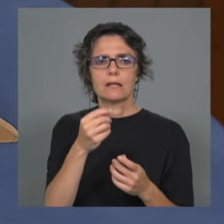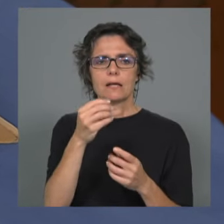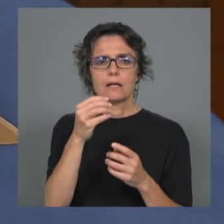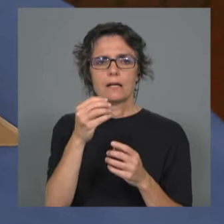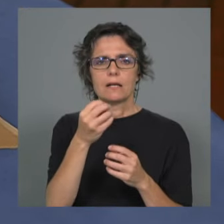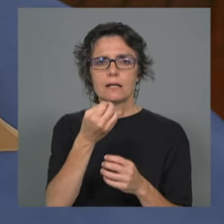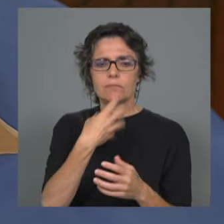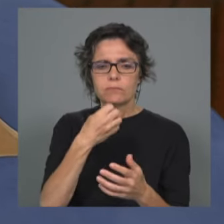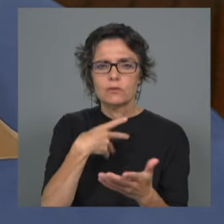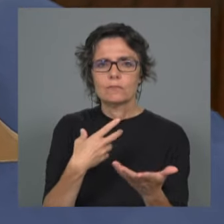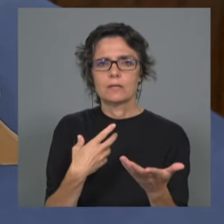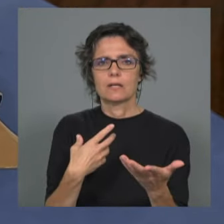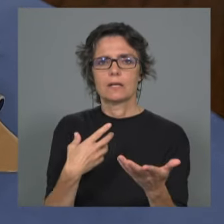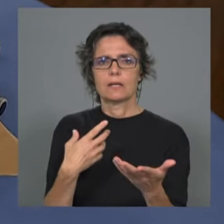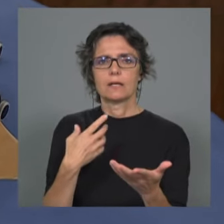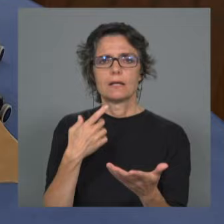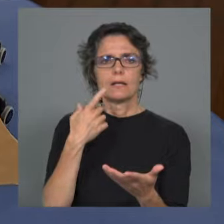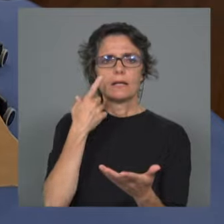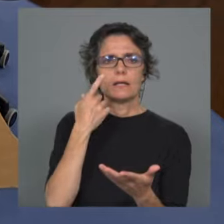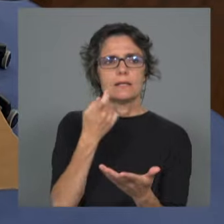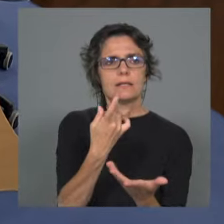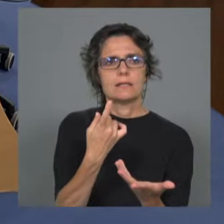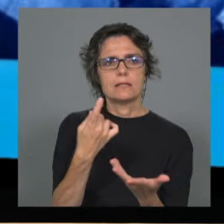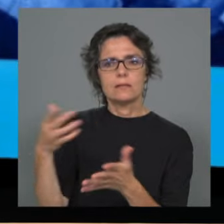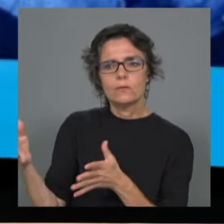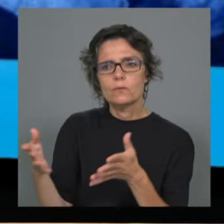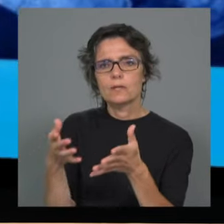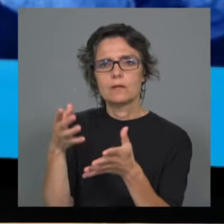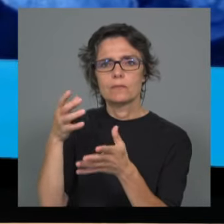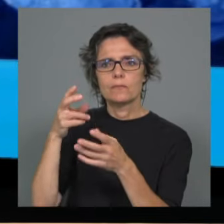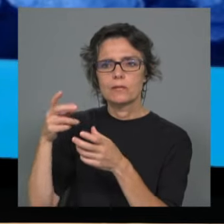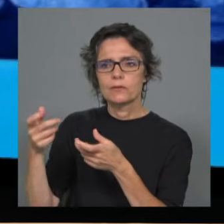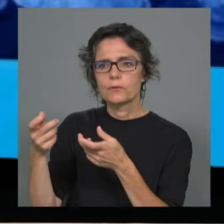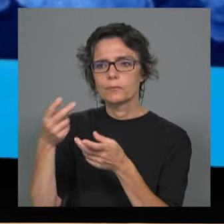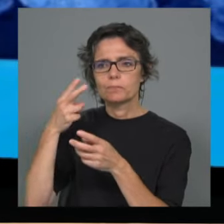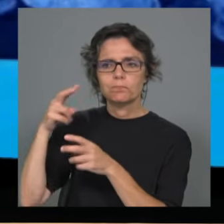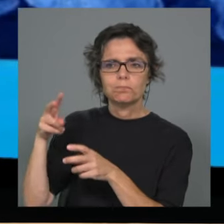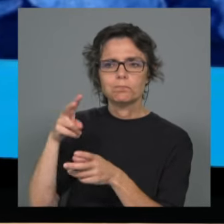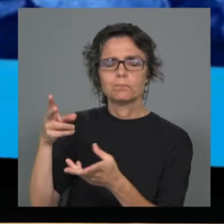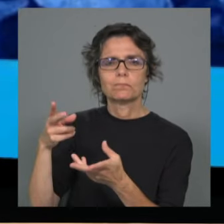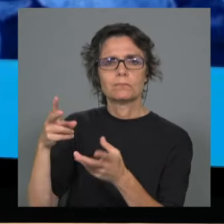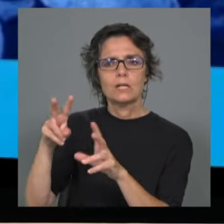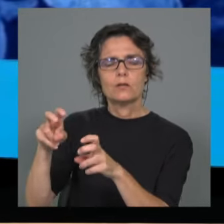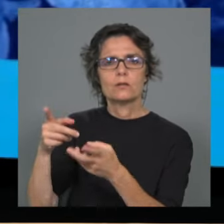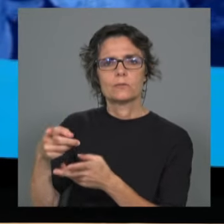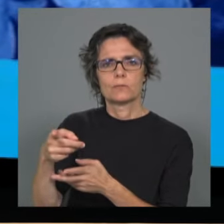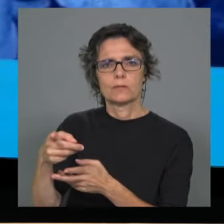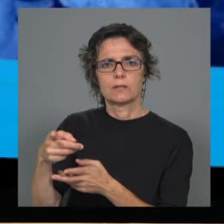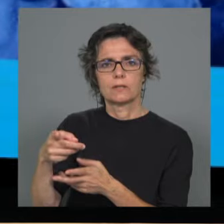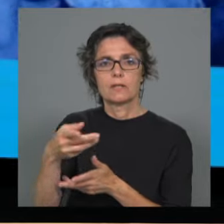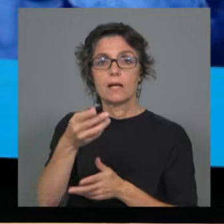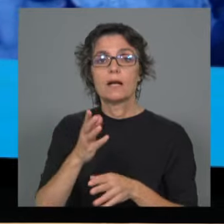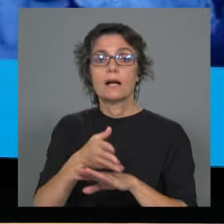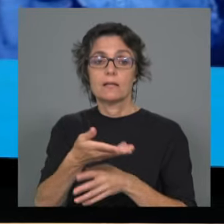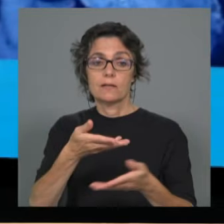o oriente, que possa, no fundo, gerir a sua própria vida. E tenho aprendido, quer em